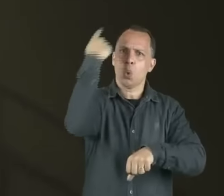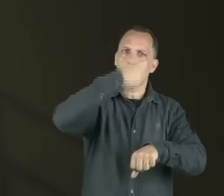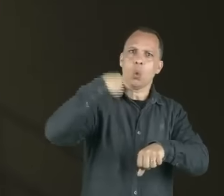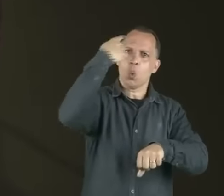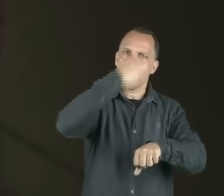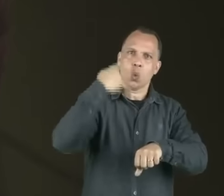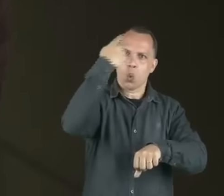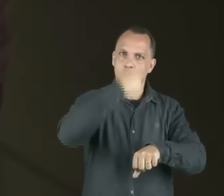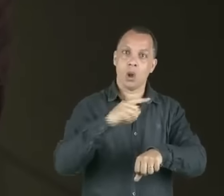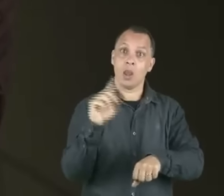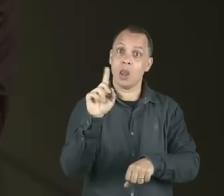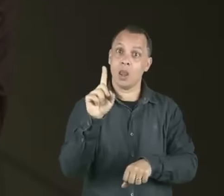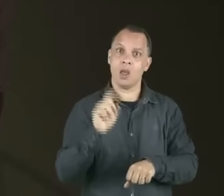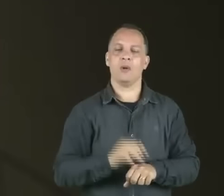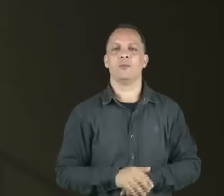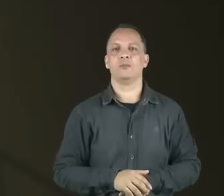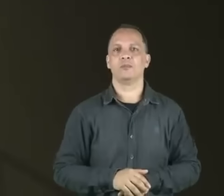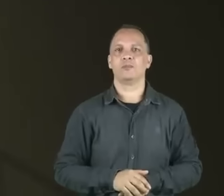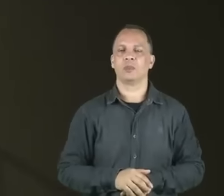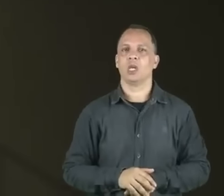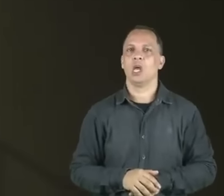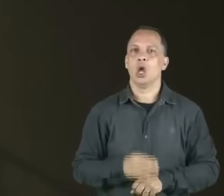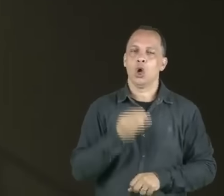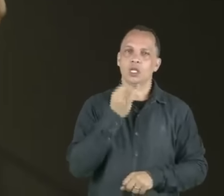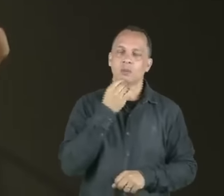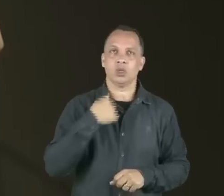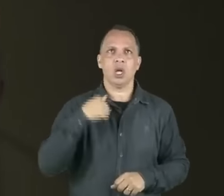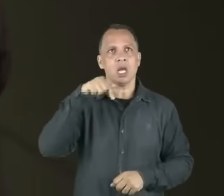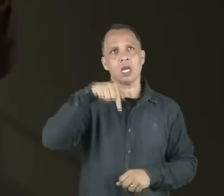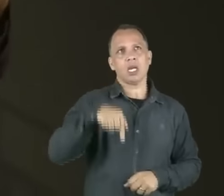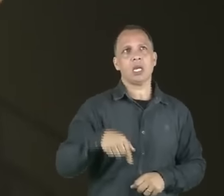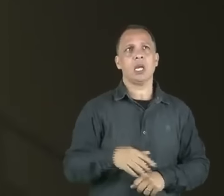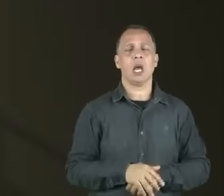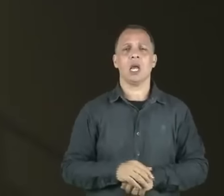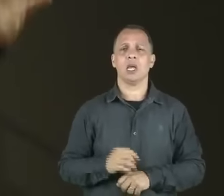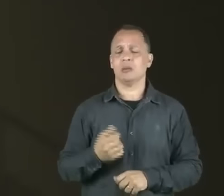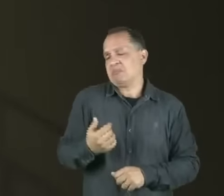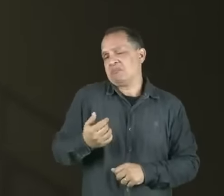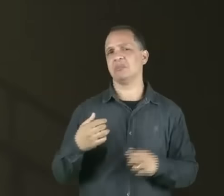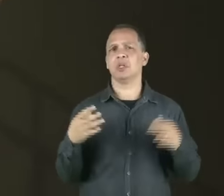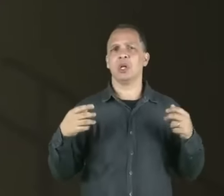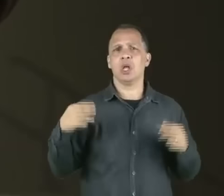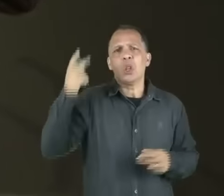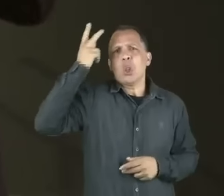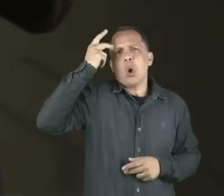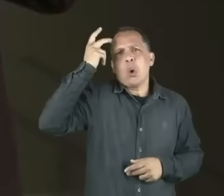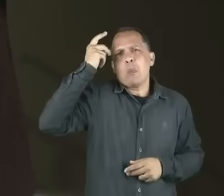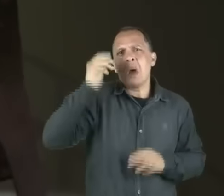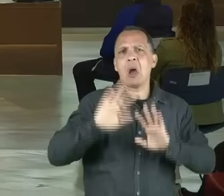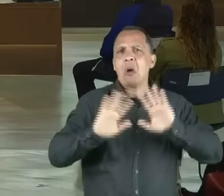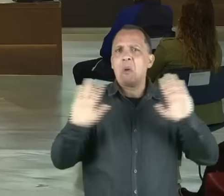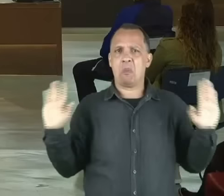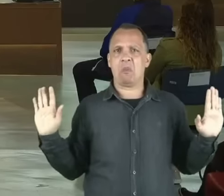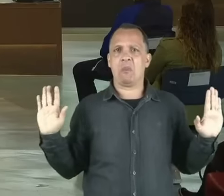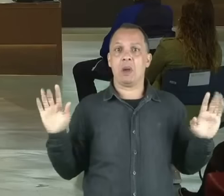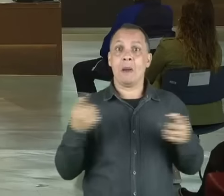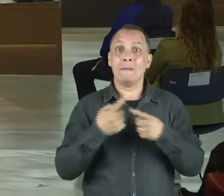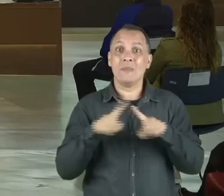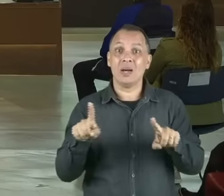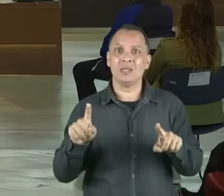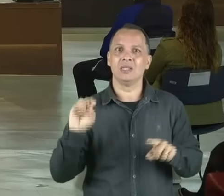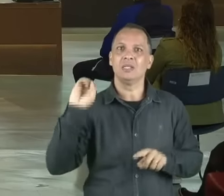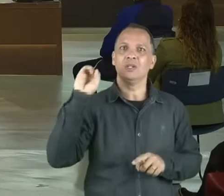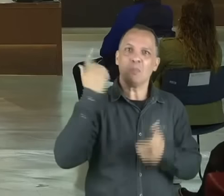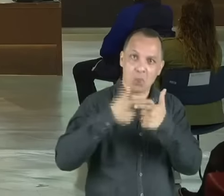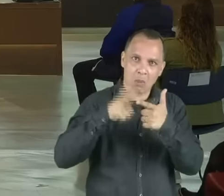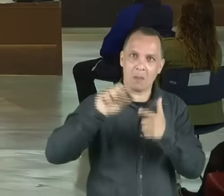carregado de alguma alguma realidade que transforma esse período de tempo em dia mal